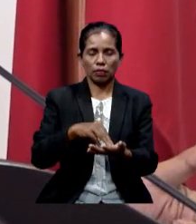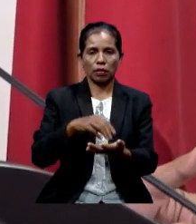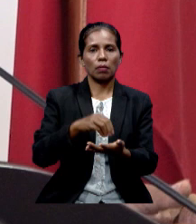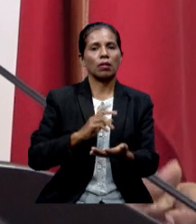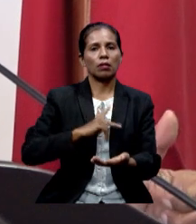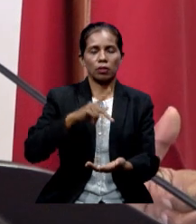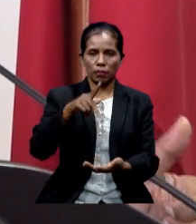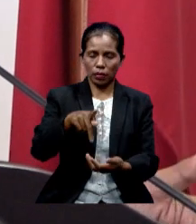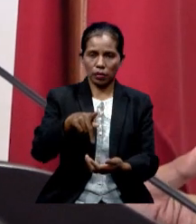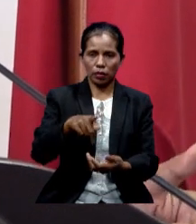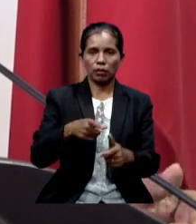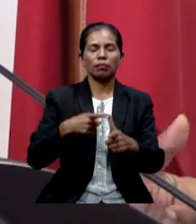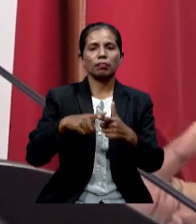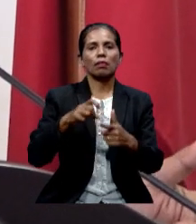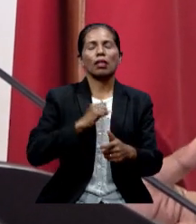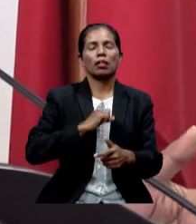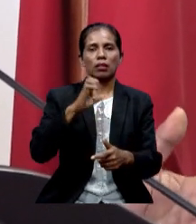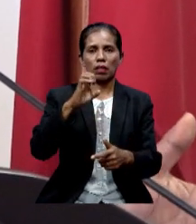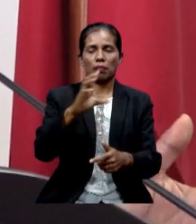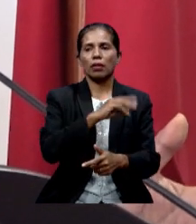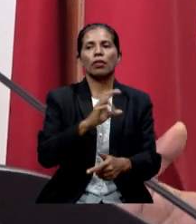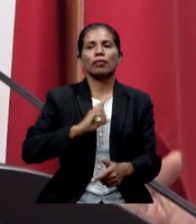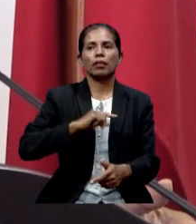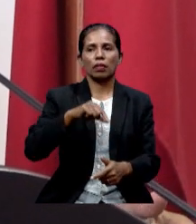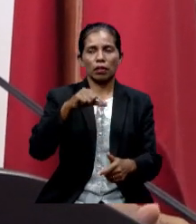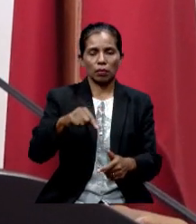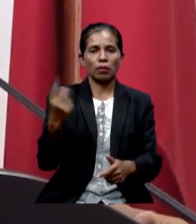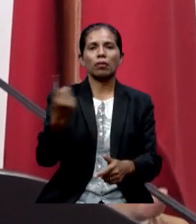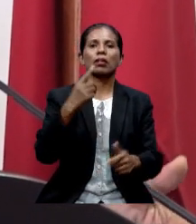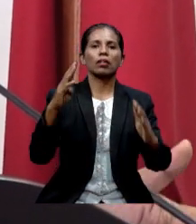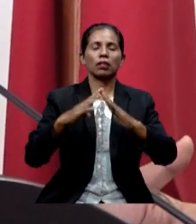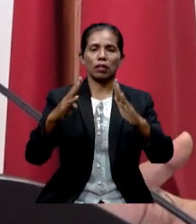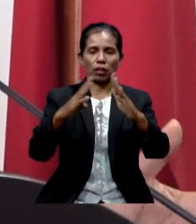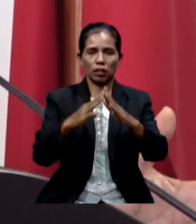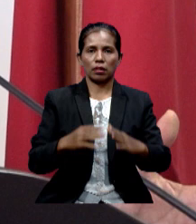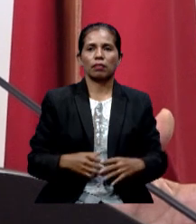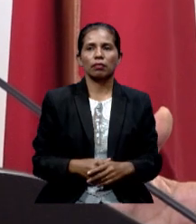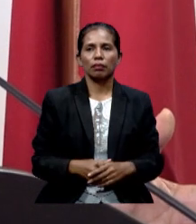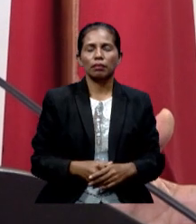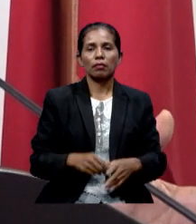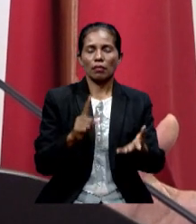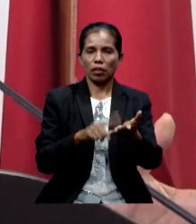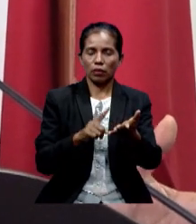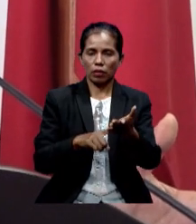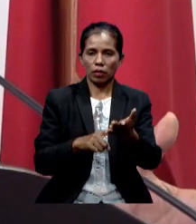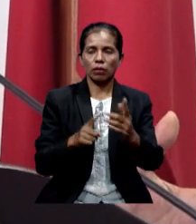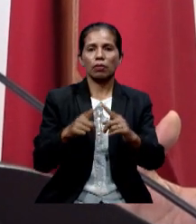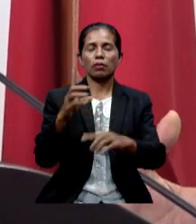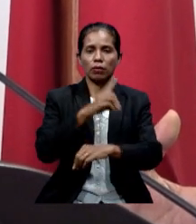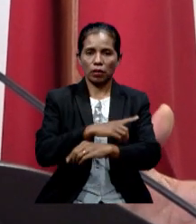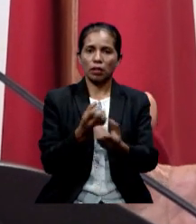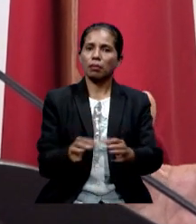Palos e depois Same o Vikeke mas ne ia cidade de det então discussão hoje ne é